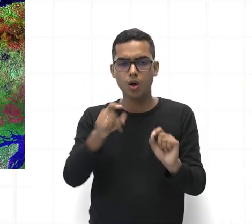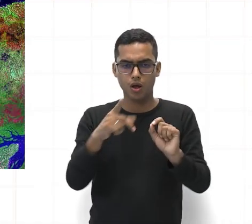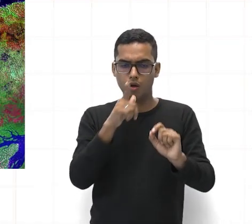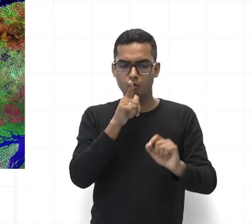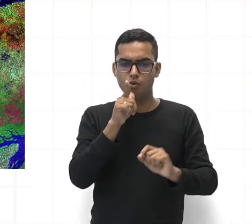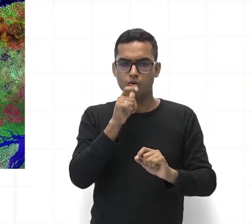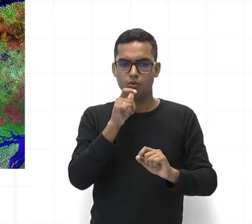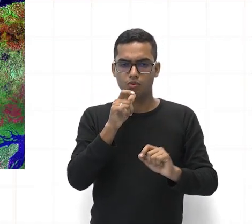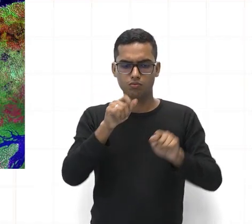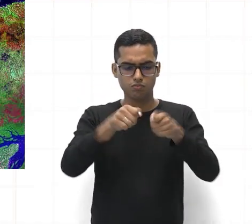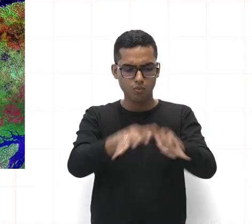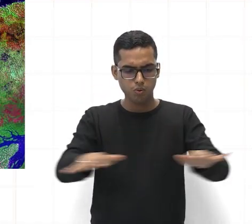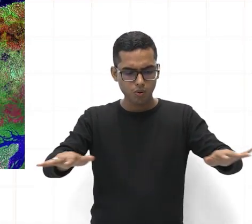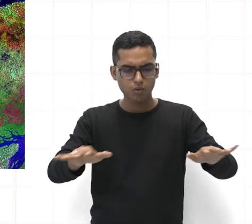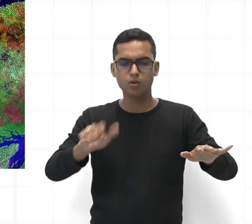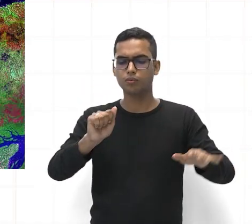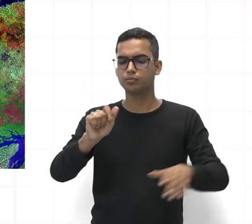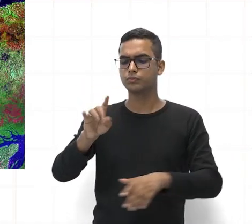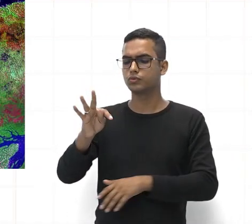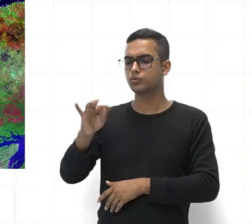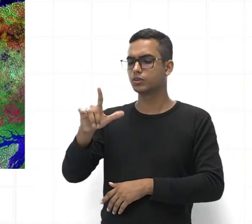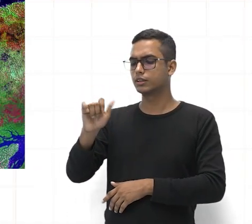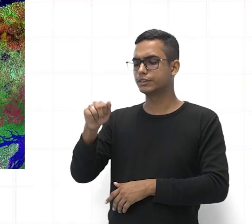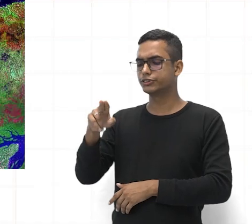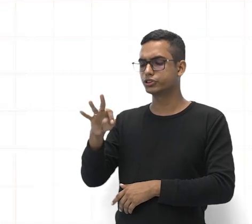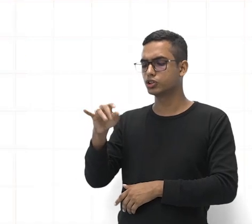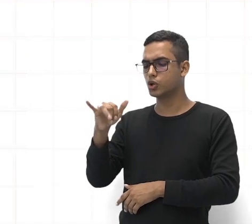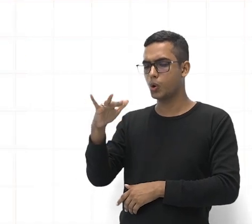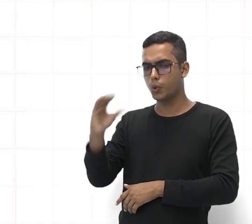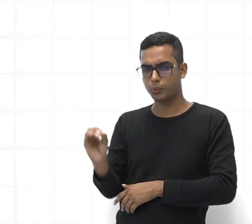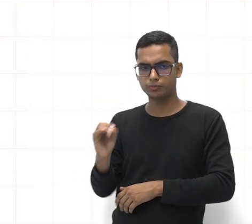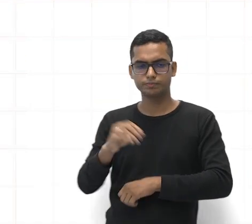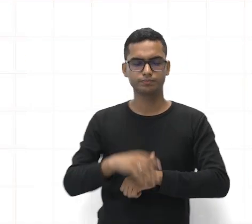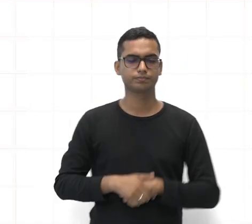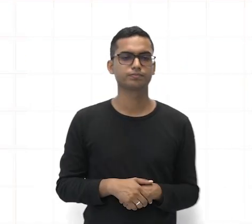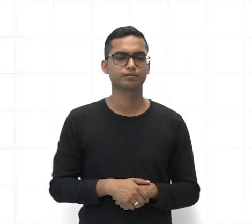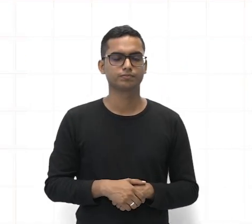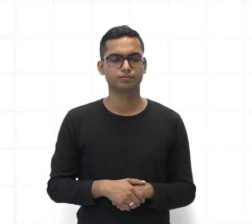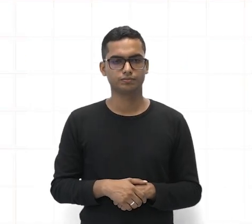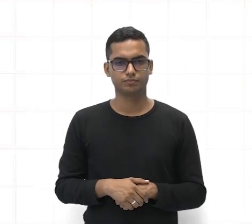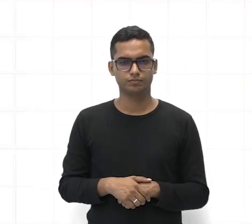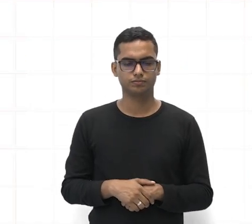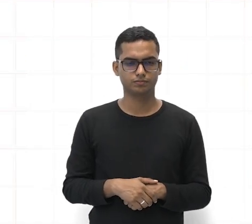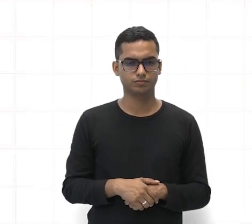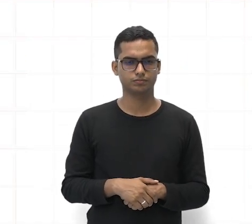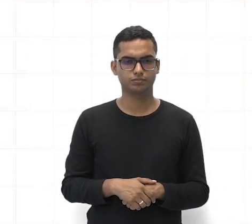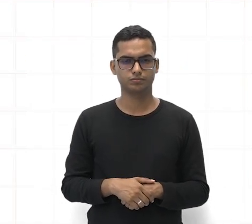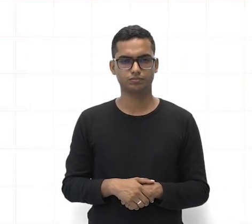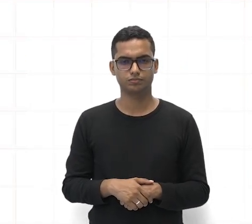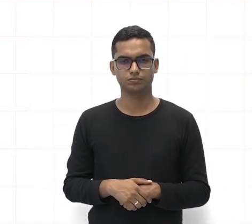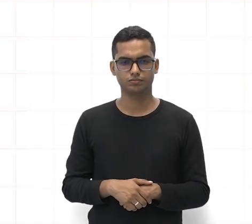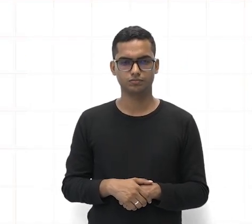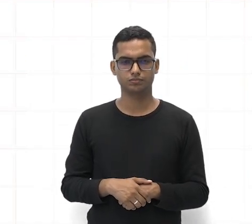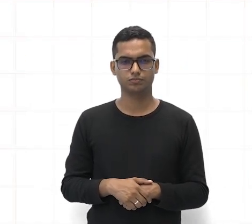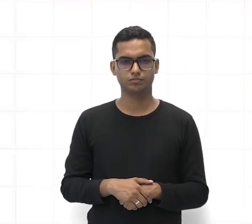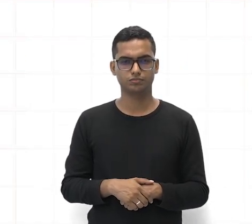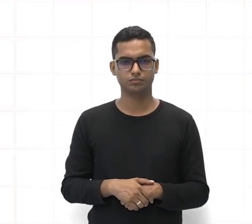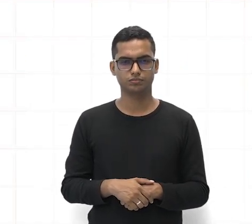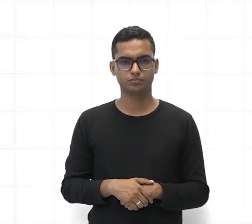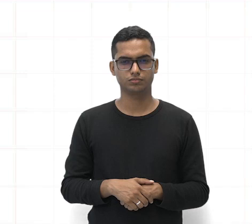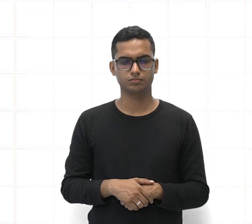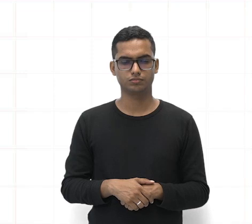As bacias classificadas como bacias arreicas são aquelas bacias onde as águas, elas não